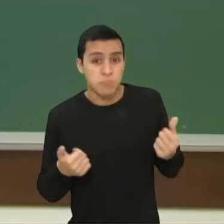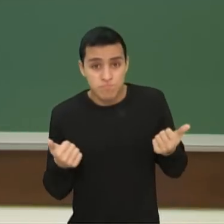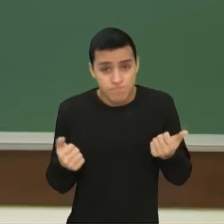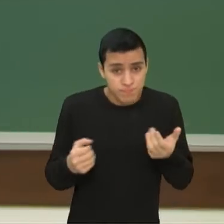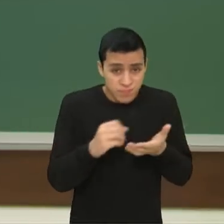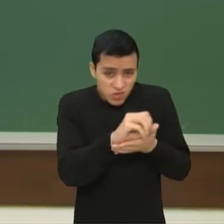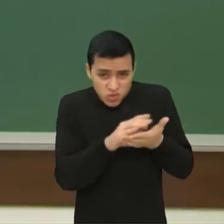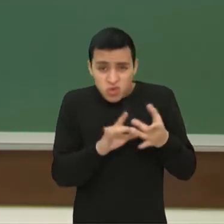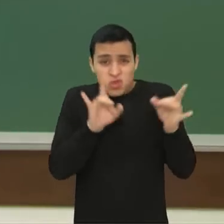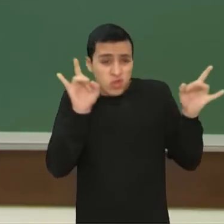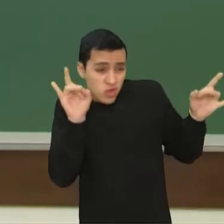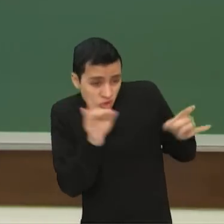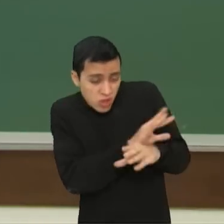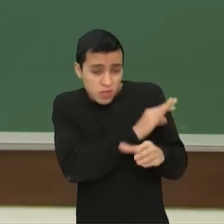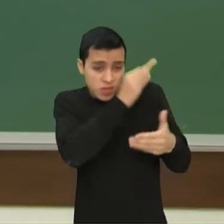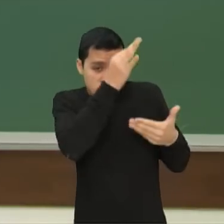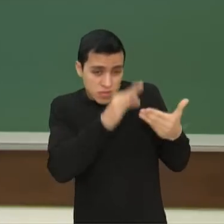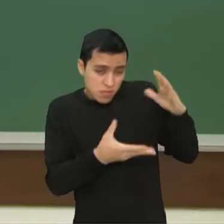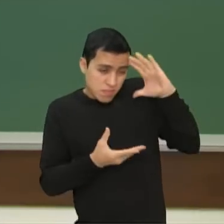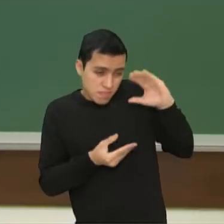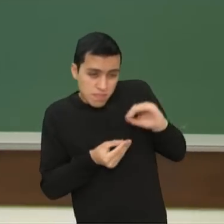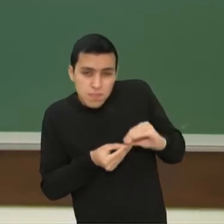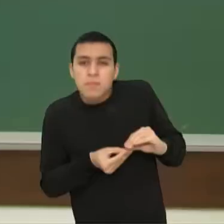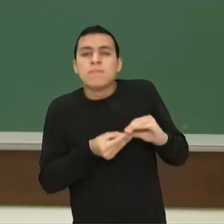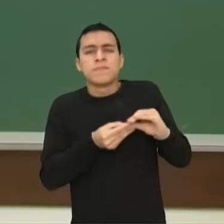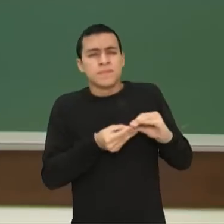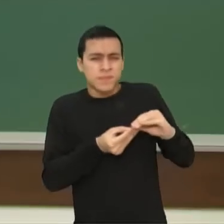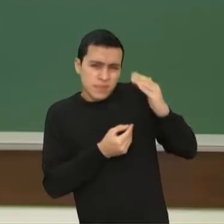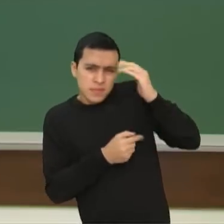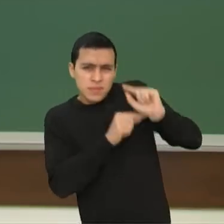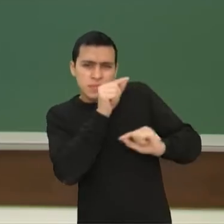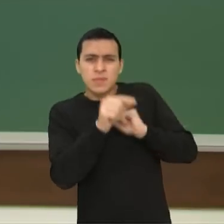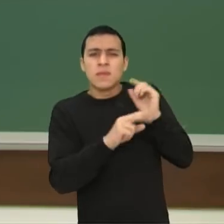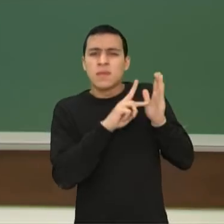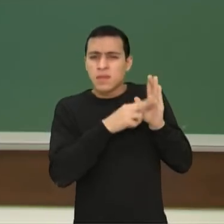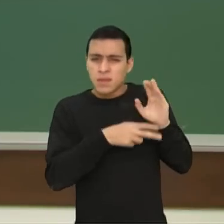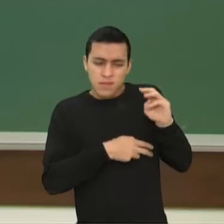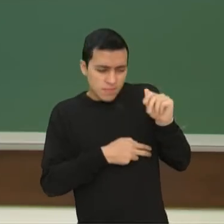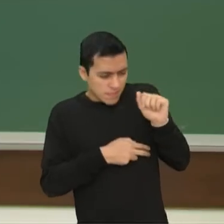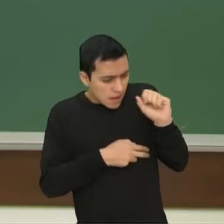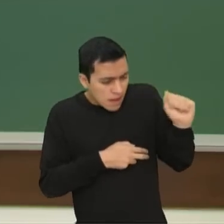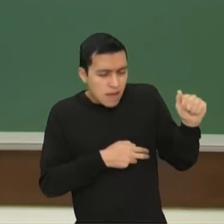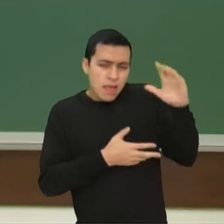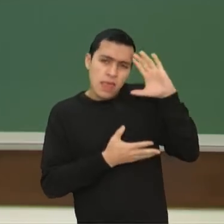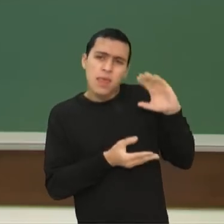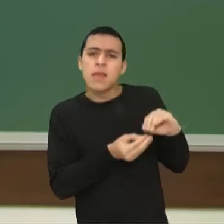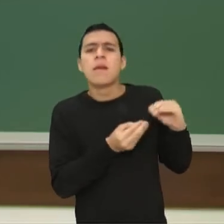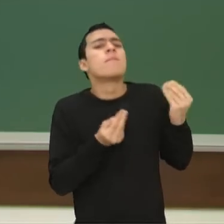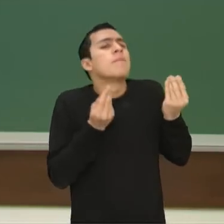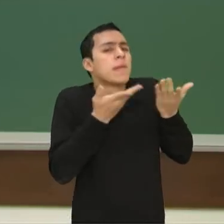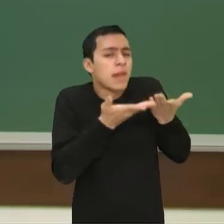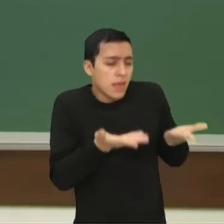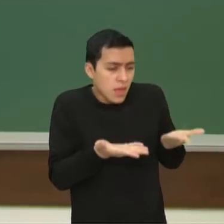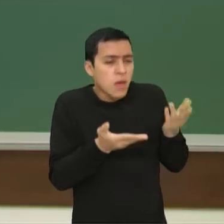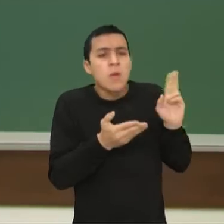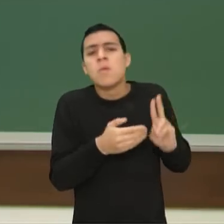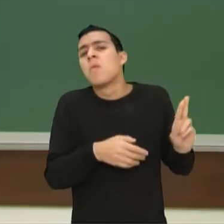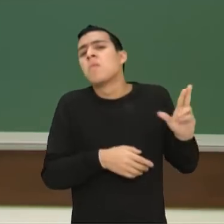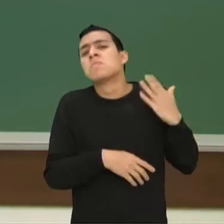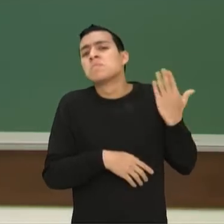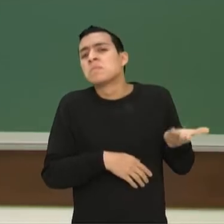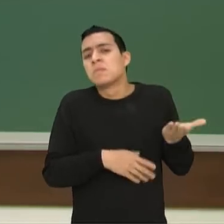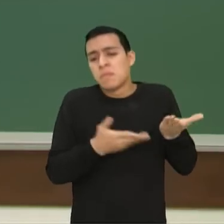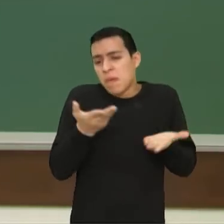Exercícios corrigidos, compreendidos. Entenderam o que é massa? Compreenderam a função para que existe